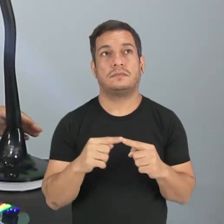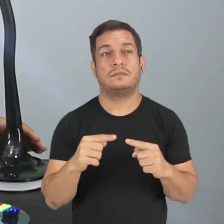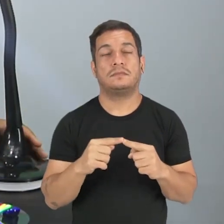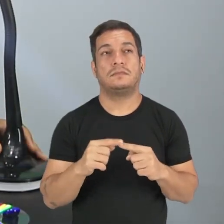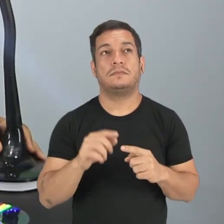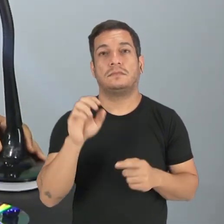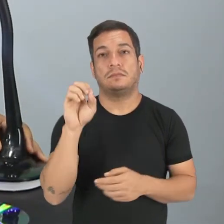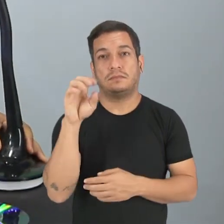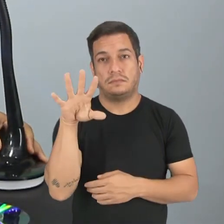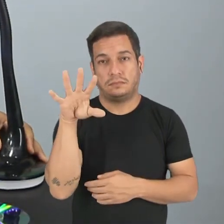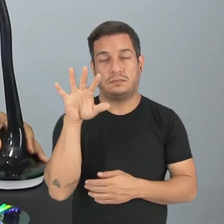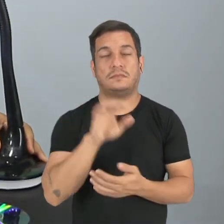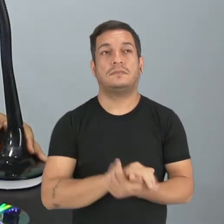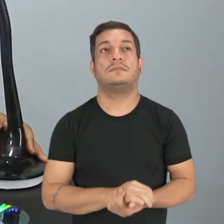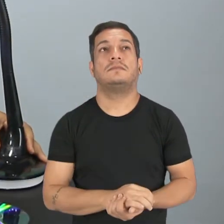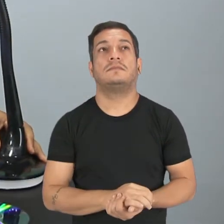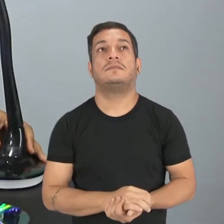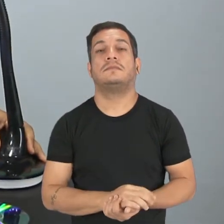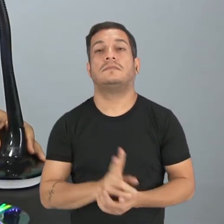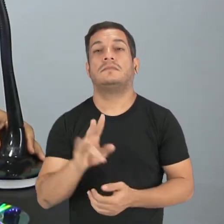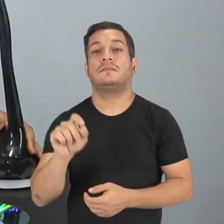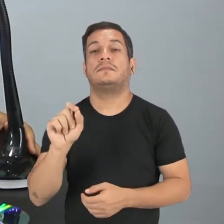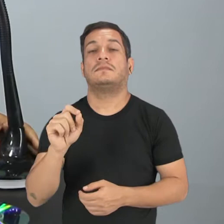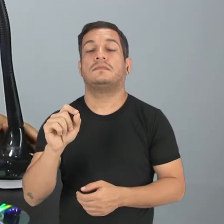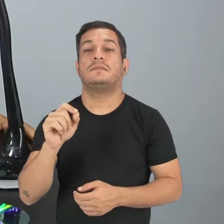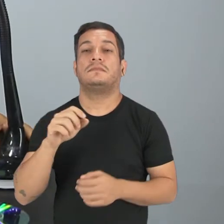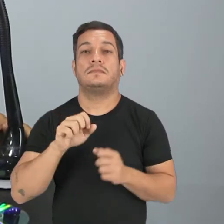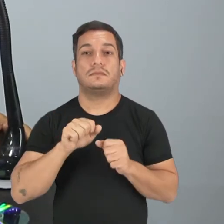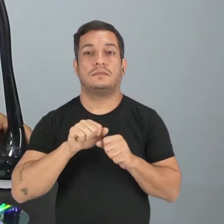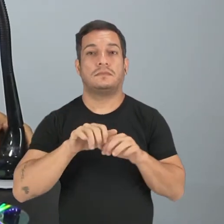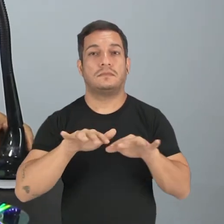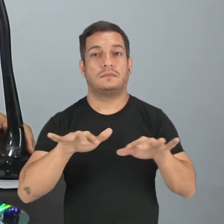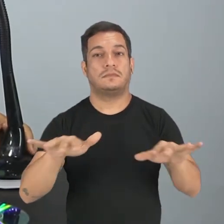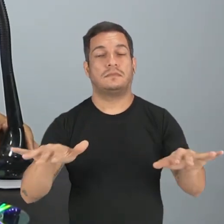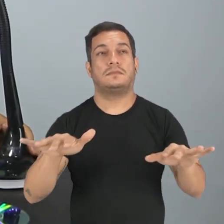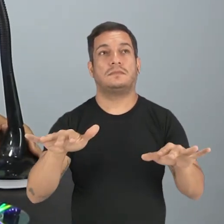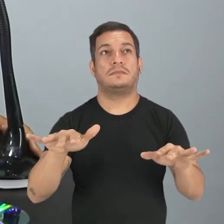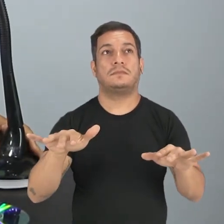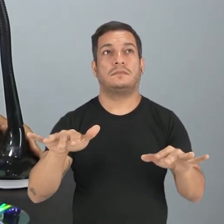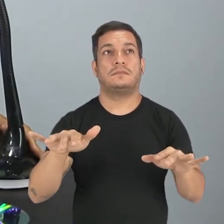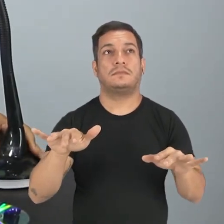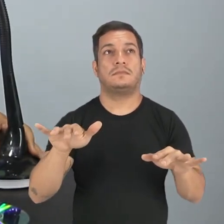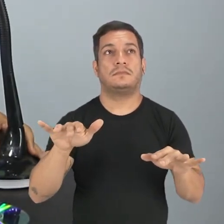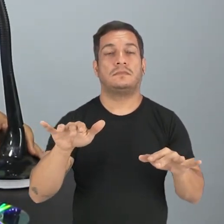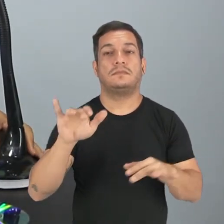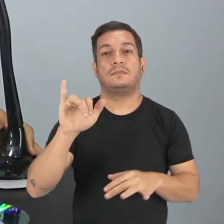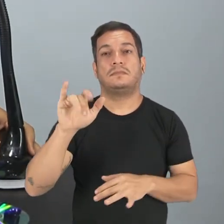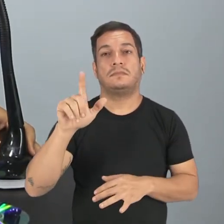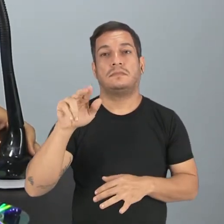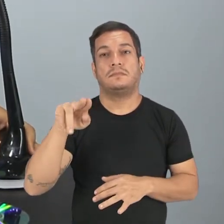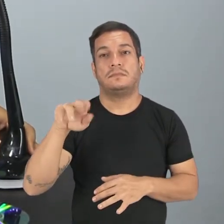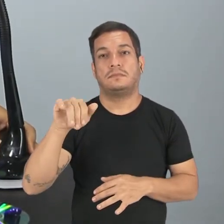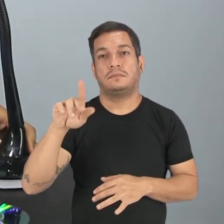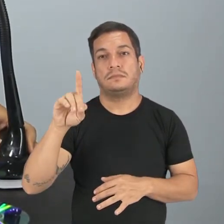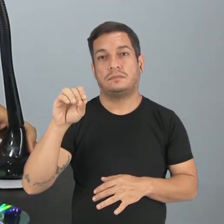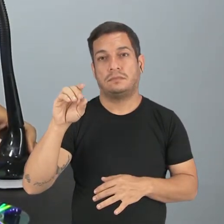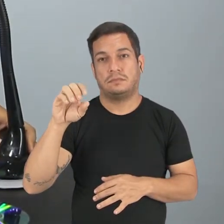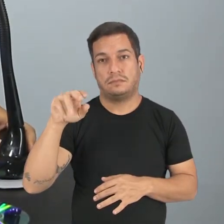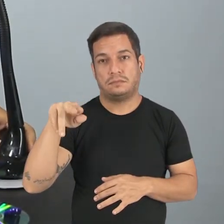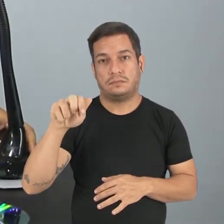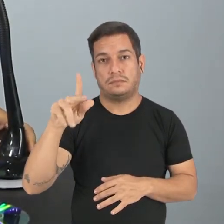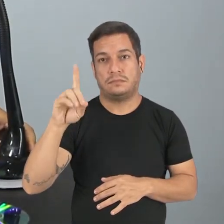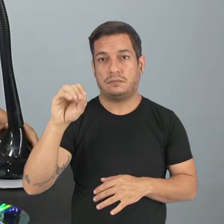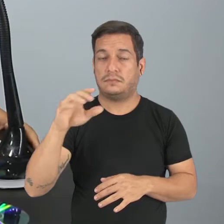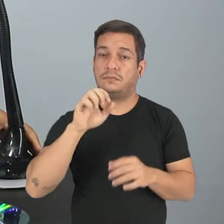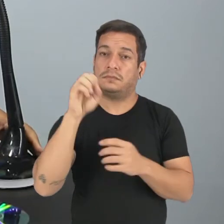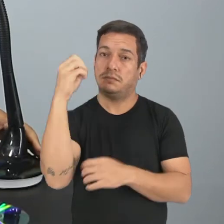a lâmpada, né? E ele vai transmitir, ele está iluminando o espelho,